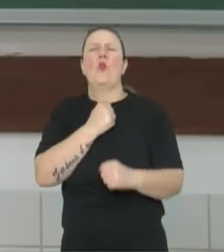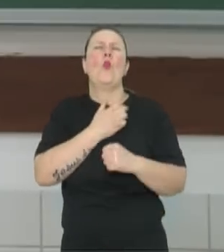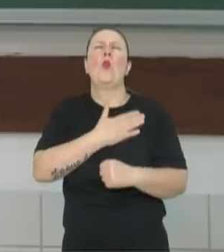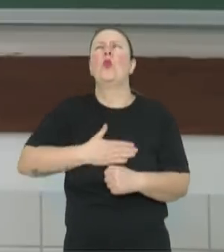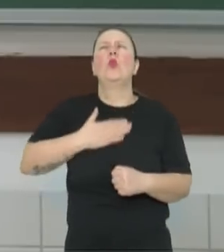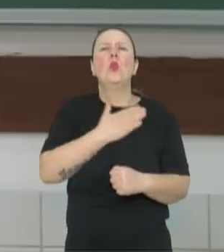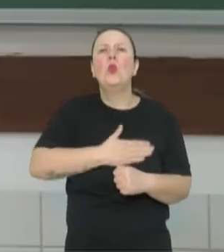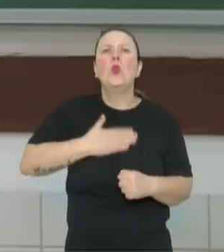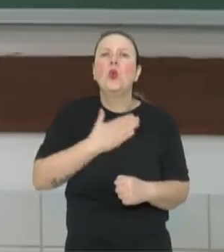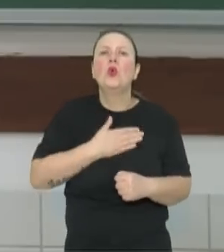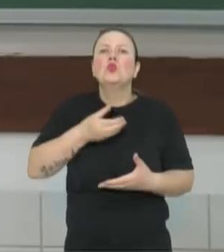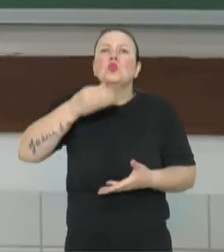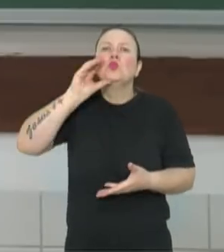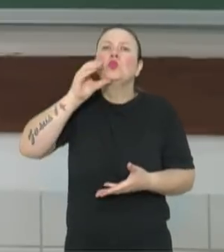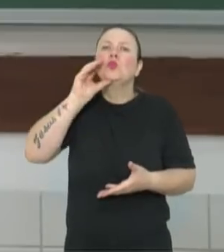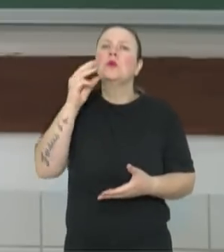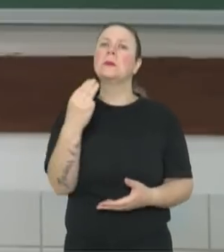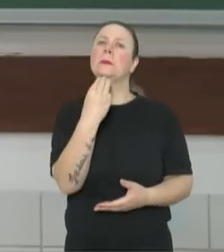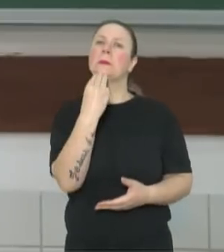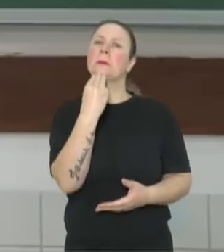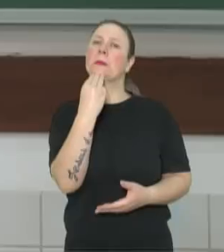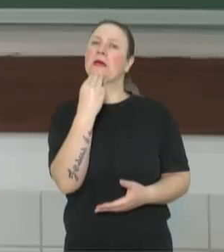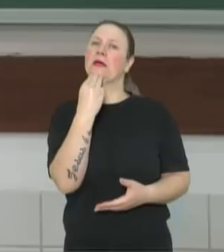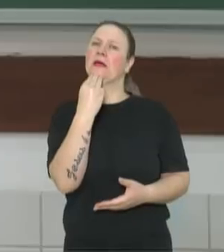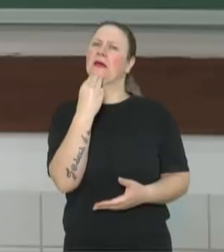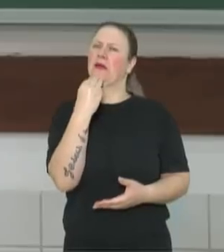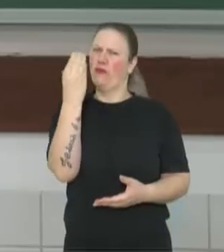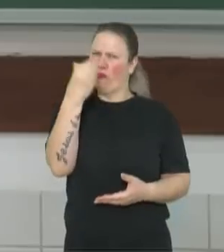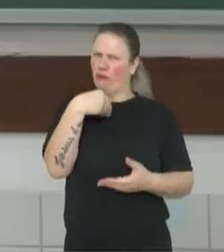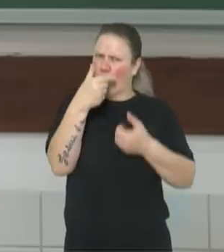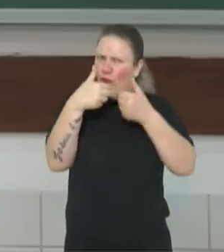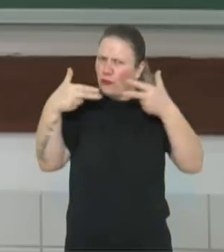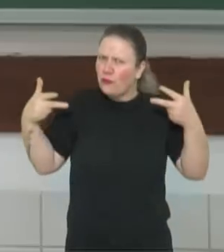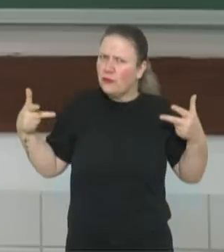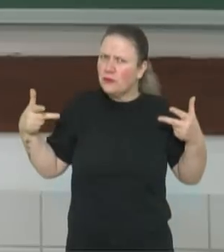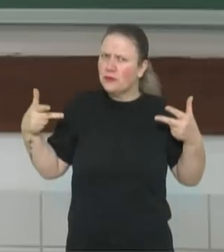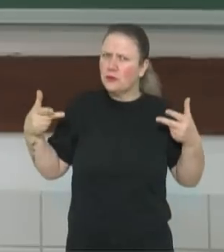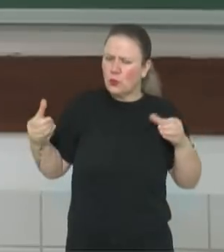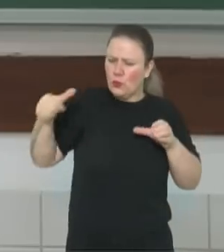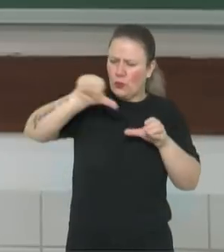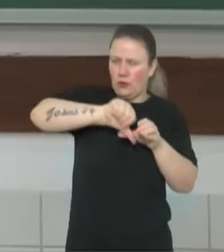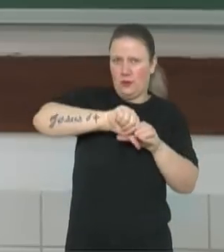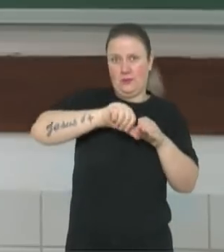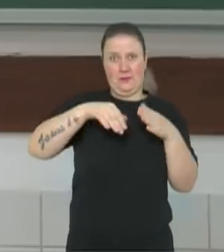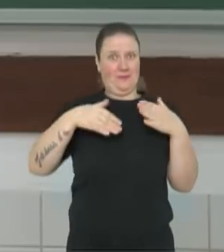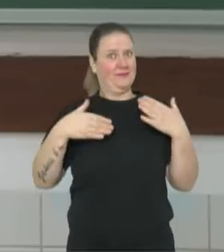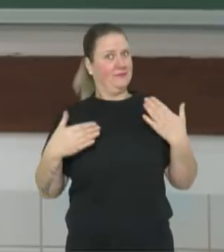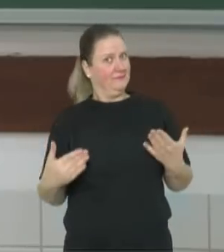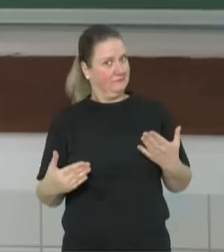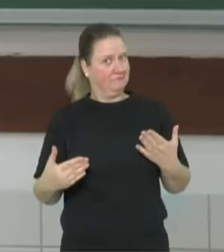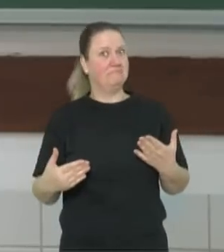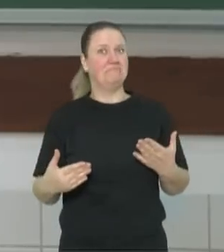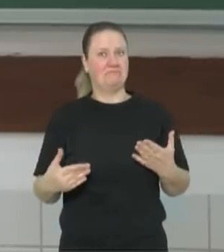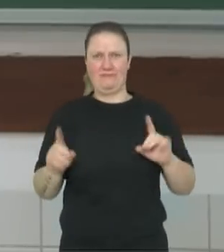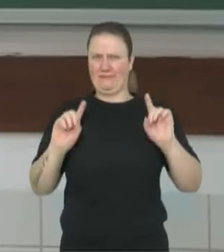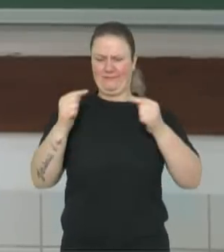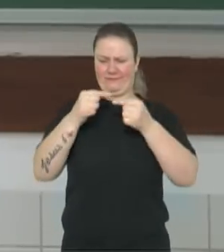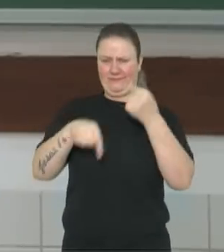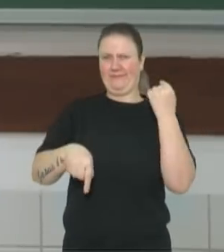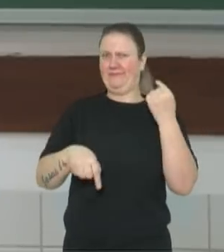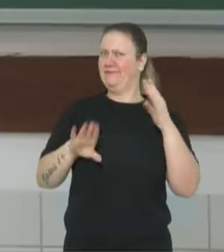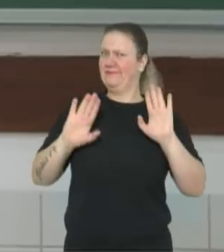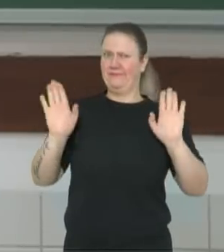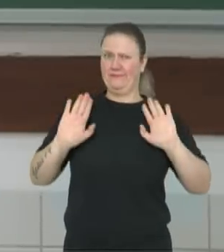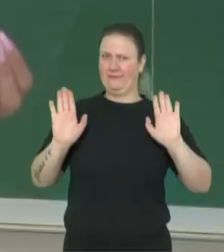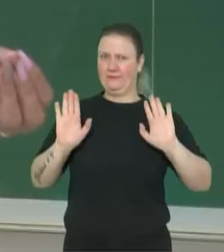de manga. Será que é a mesma? Será que eu pego a manga do jaleco, coloco dentro do copo, tomo? Como que será que é? Não deve ser isso, né?